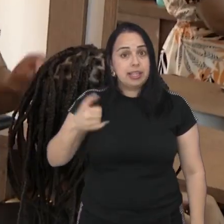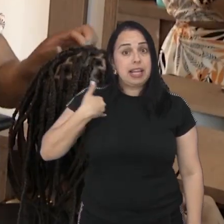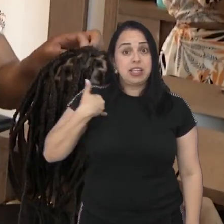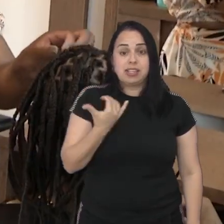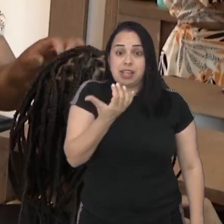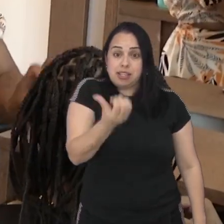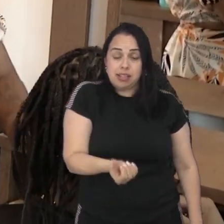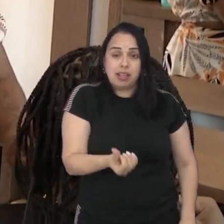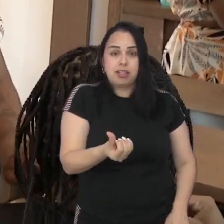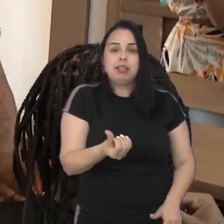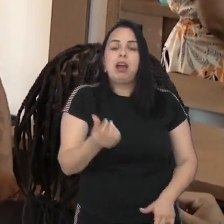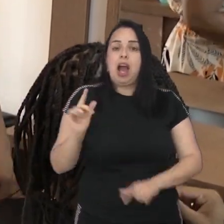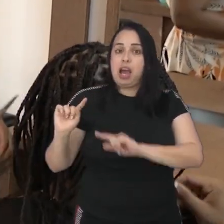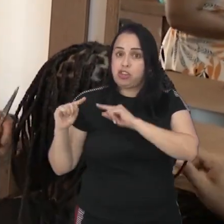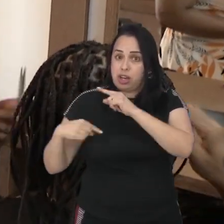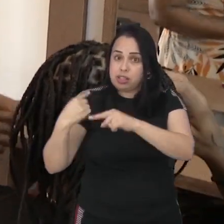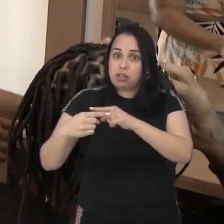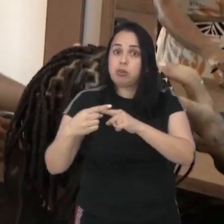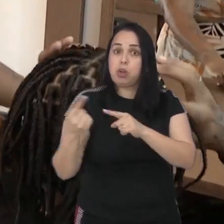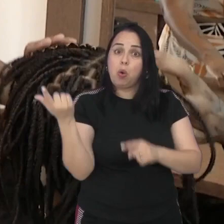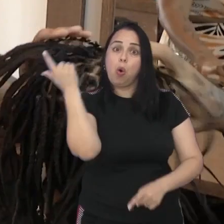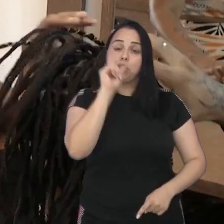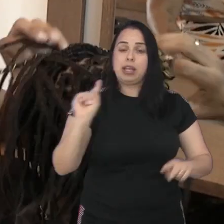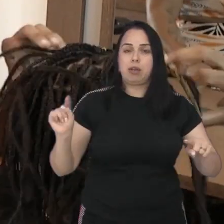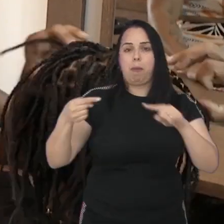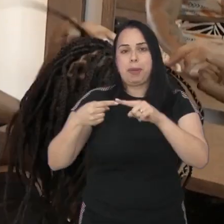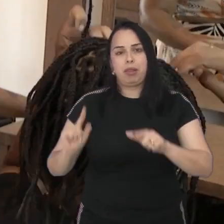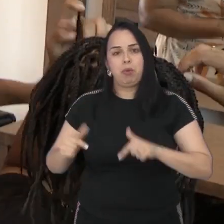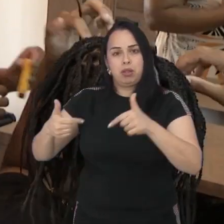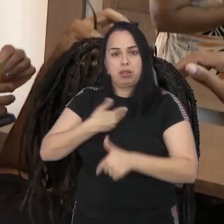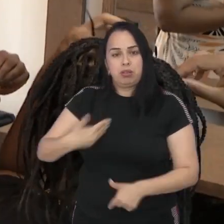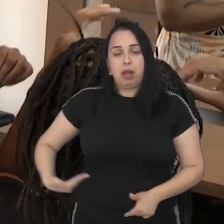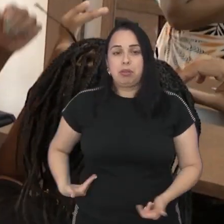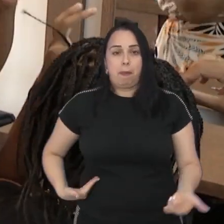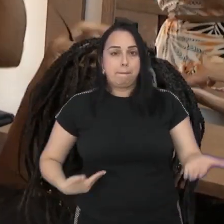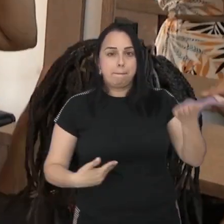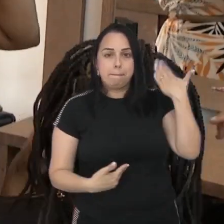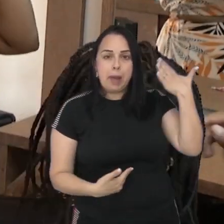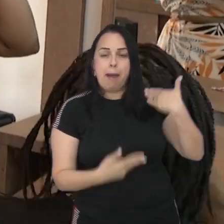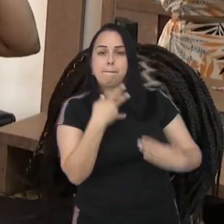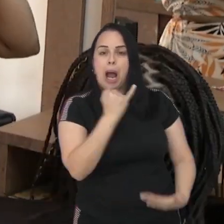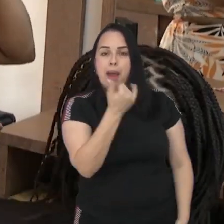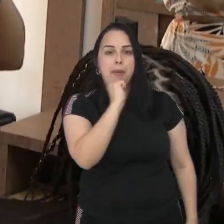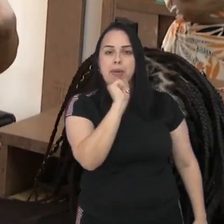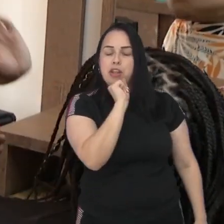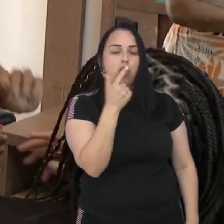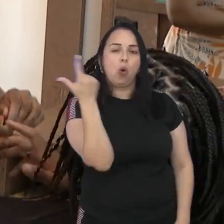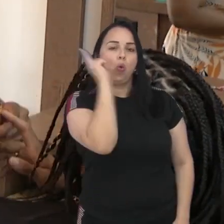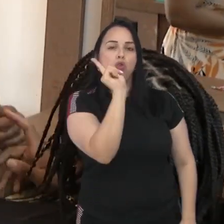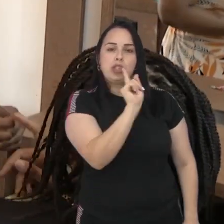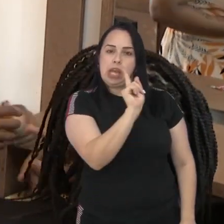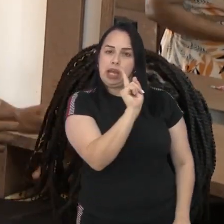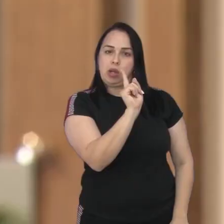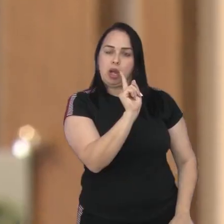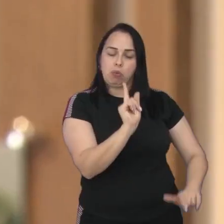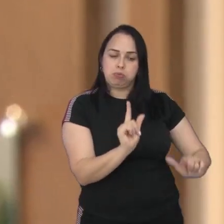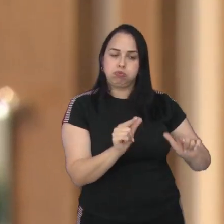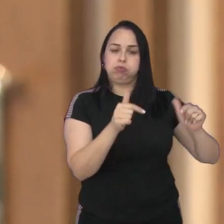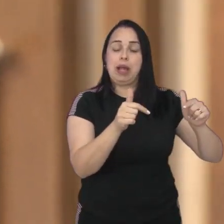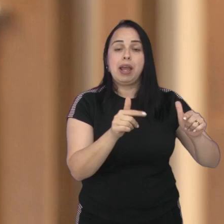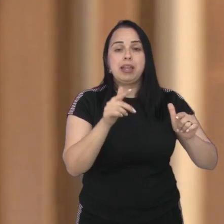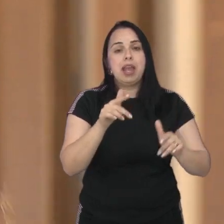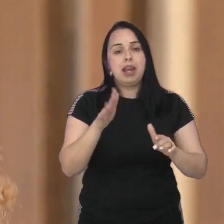É de uma geração que tem acesso a políticas públicas que os pais não tiveram a oportunidade de alcançar.